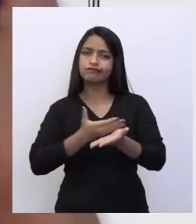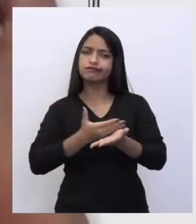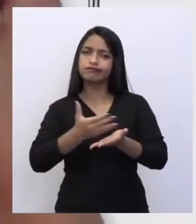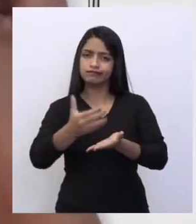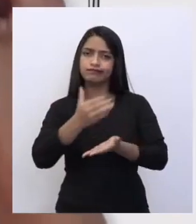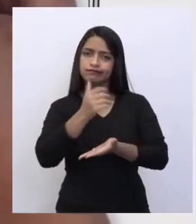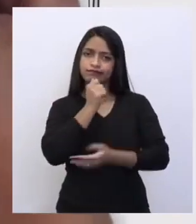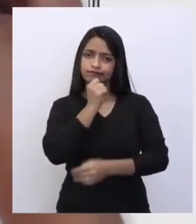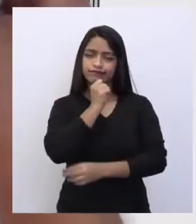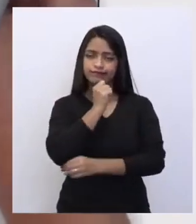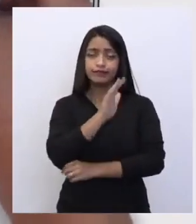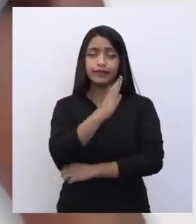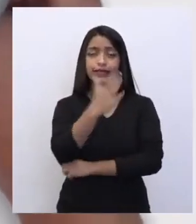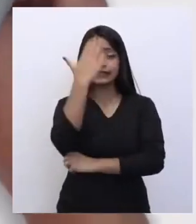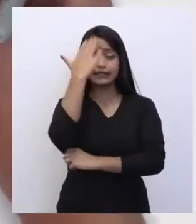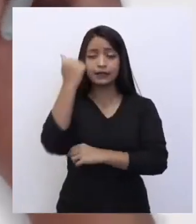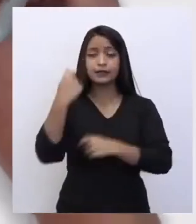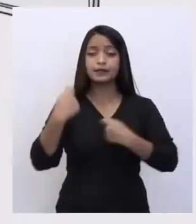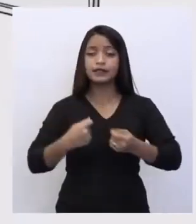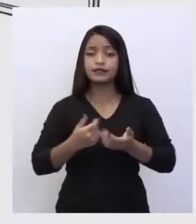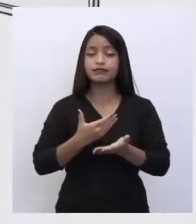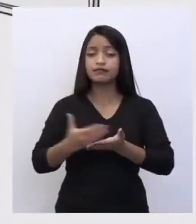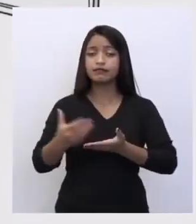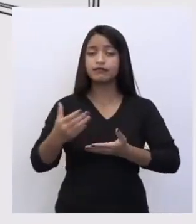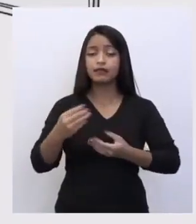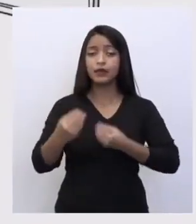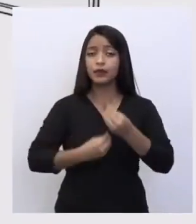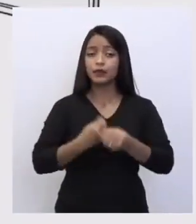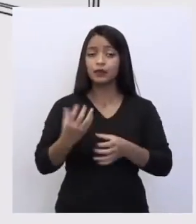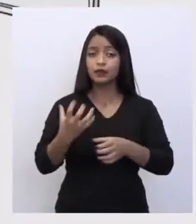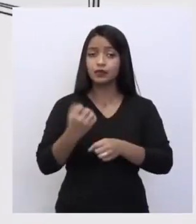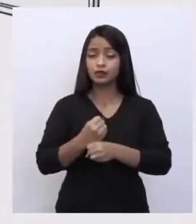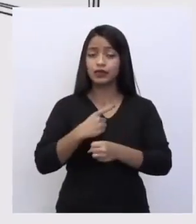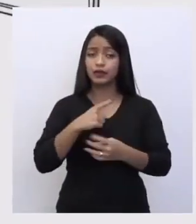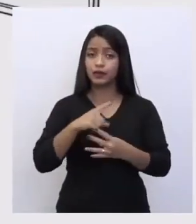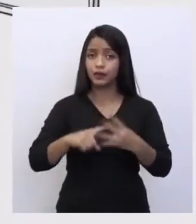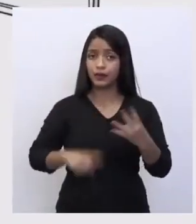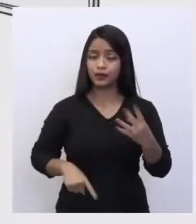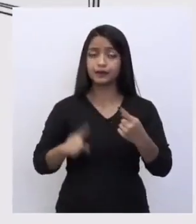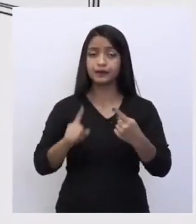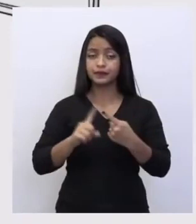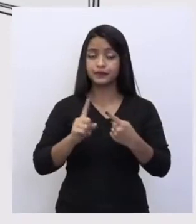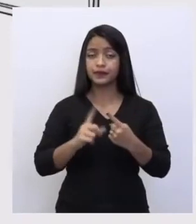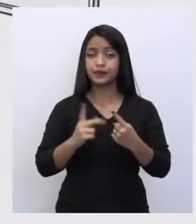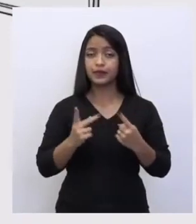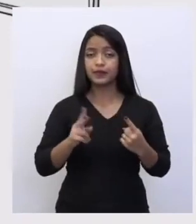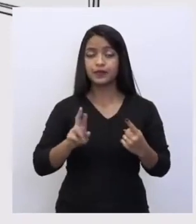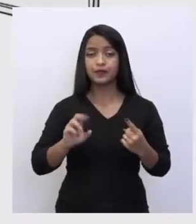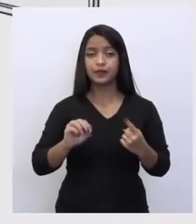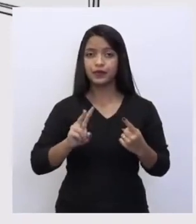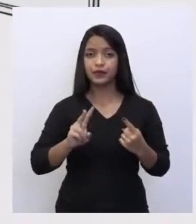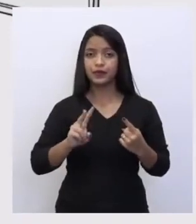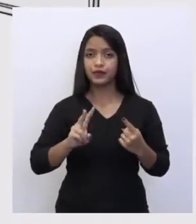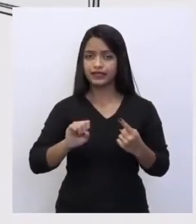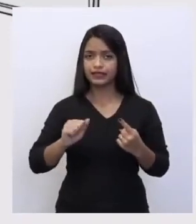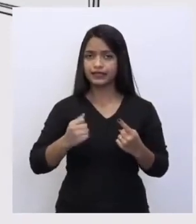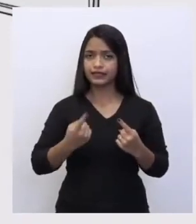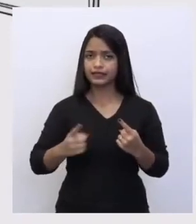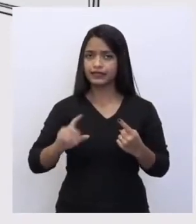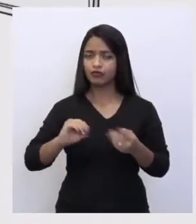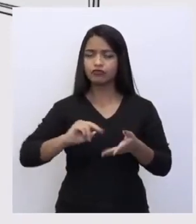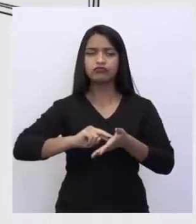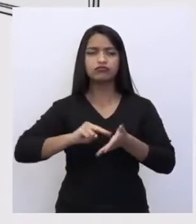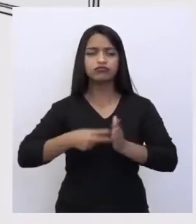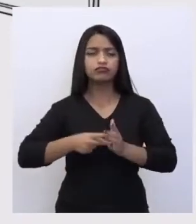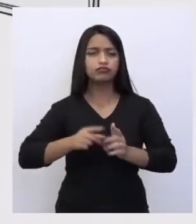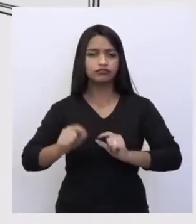a valoração deve se dar a partir de quatro categorias. 1. Categoria provisão, que significa a